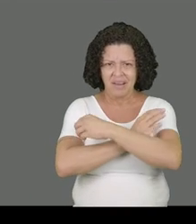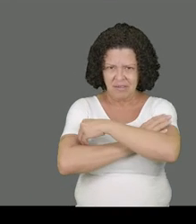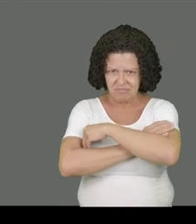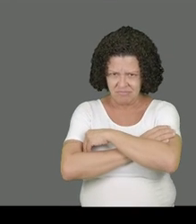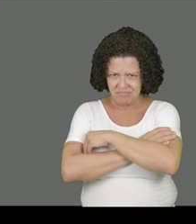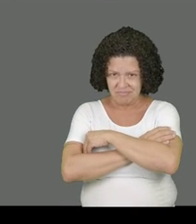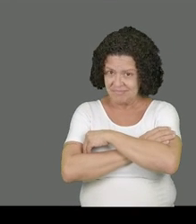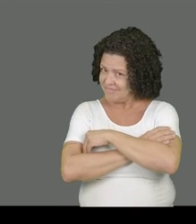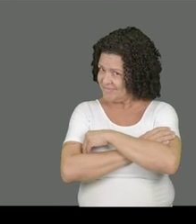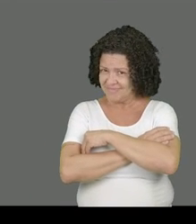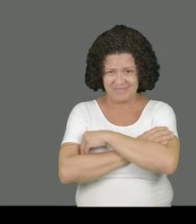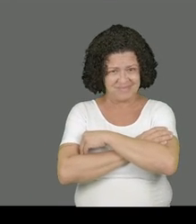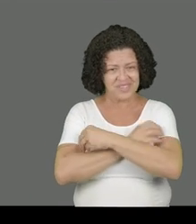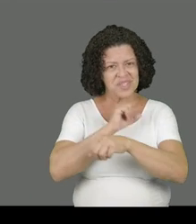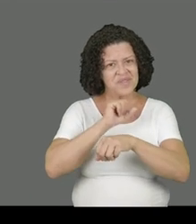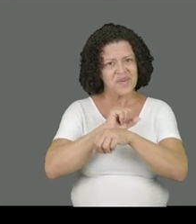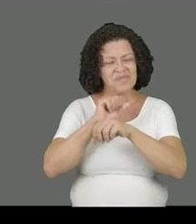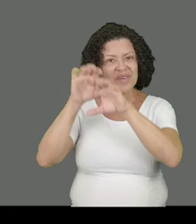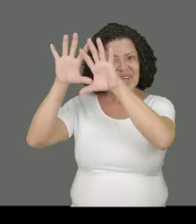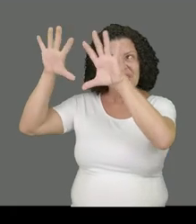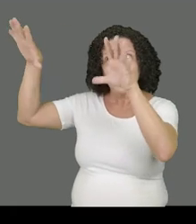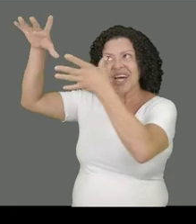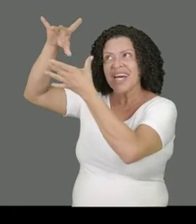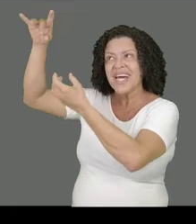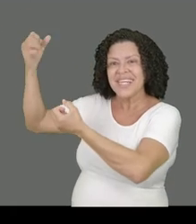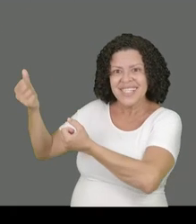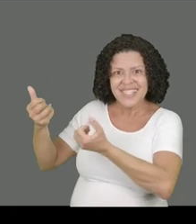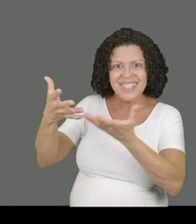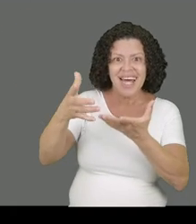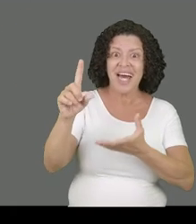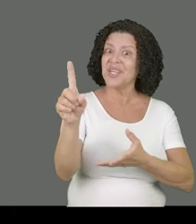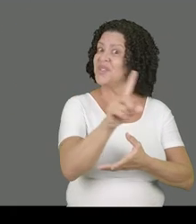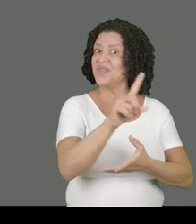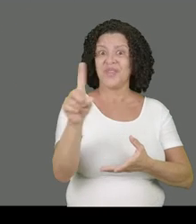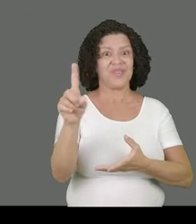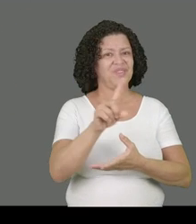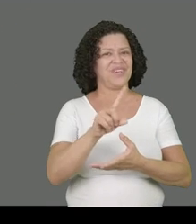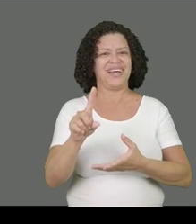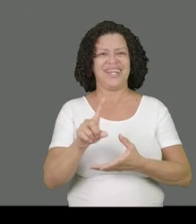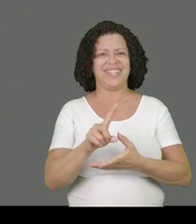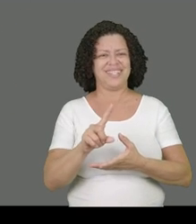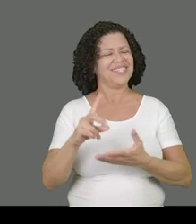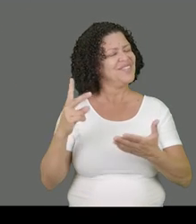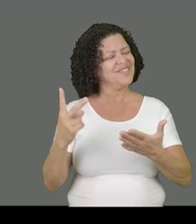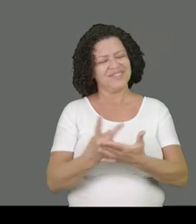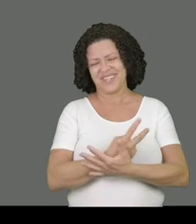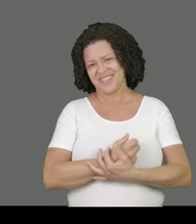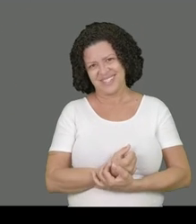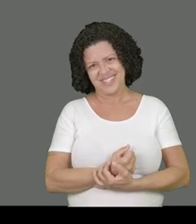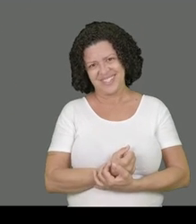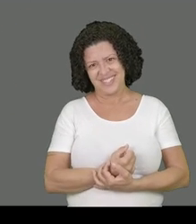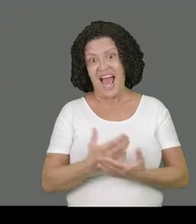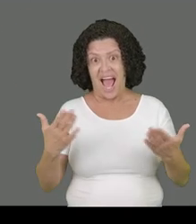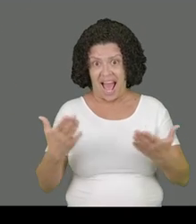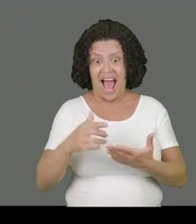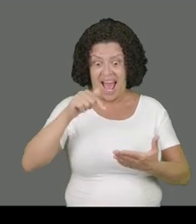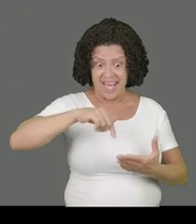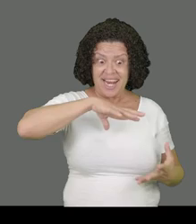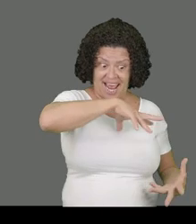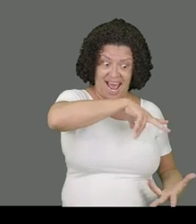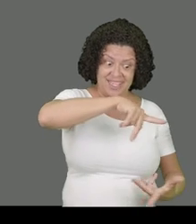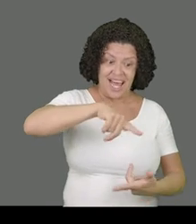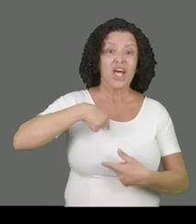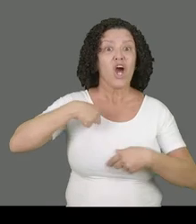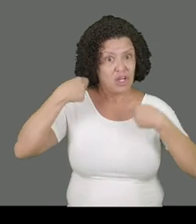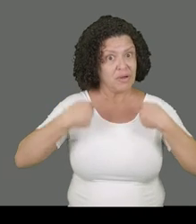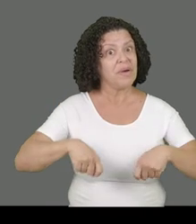parado, de braços cruzados, esperando que caia do céu. Isso não é uma realidade na nossa vida.